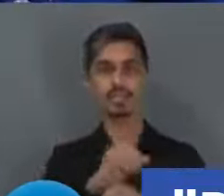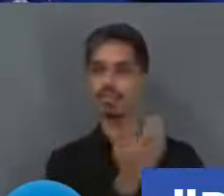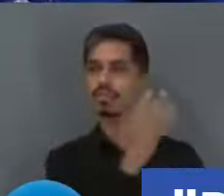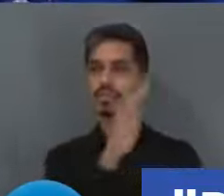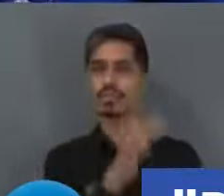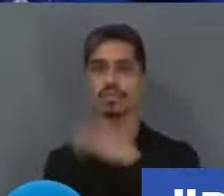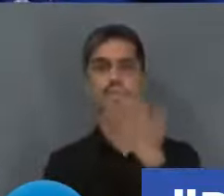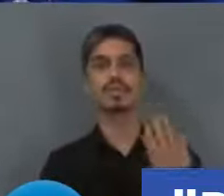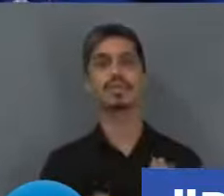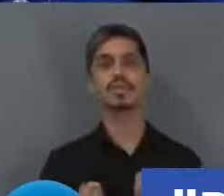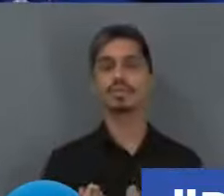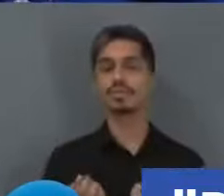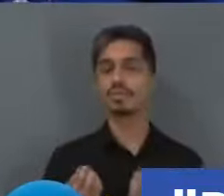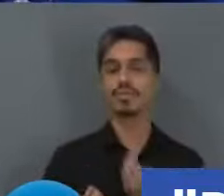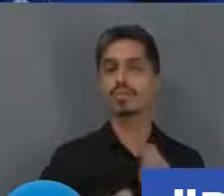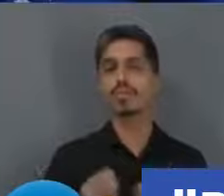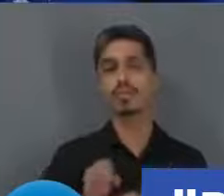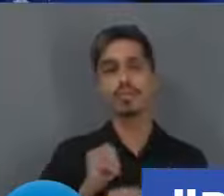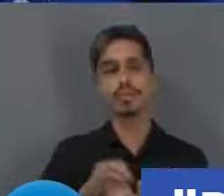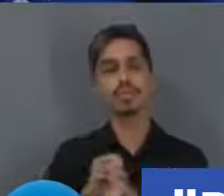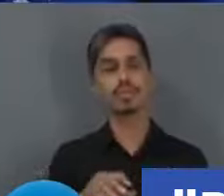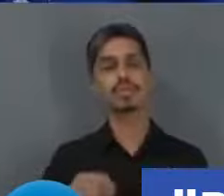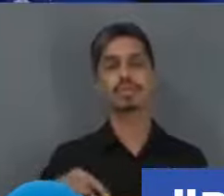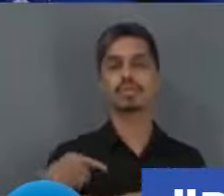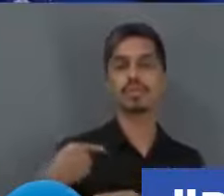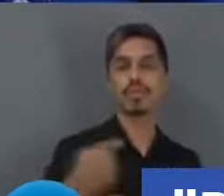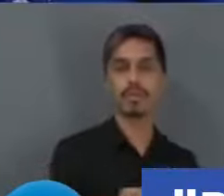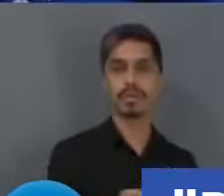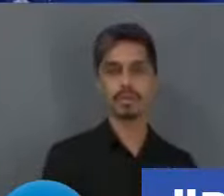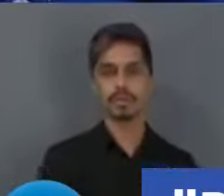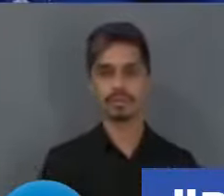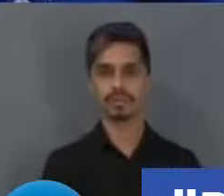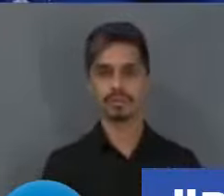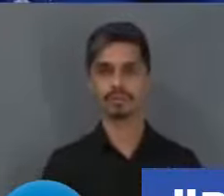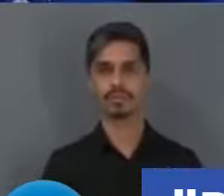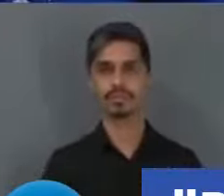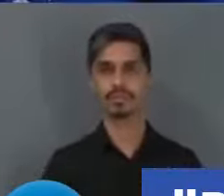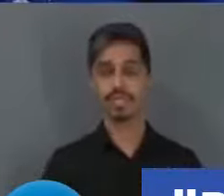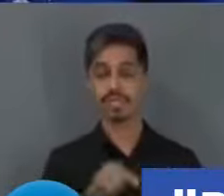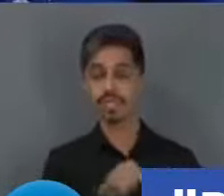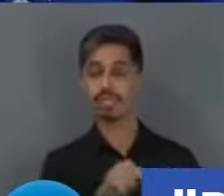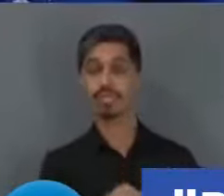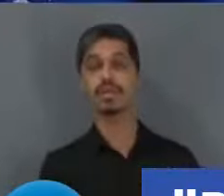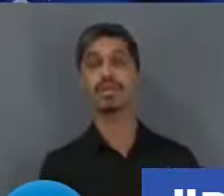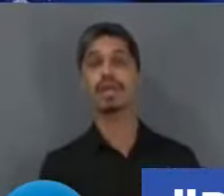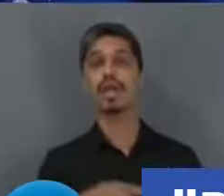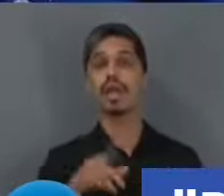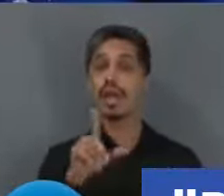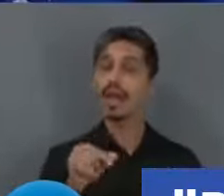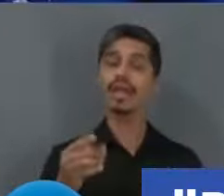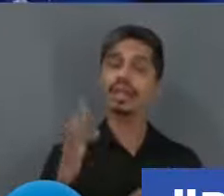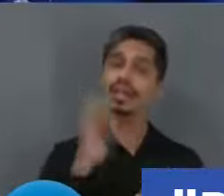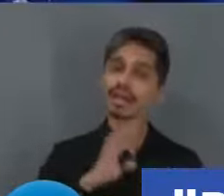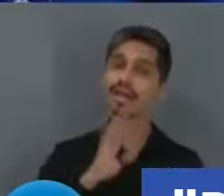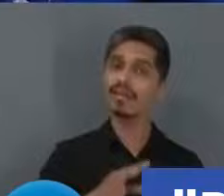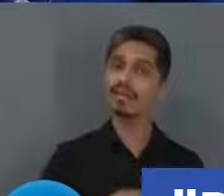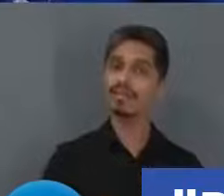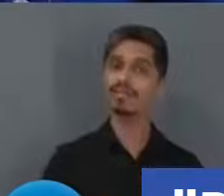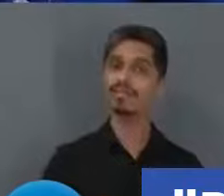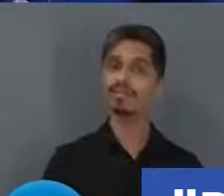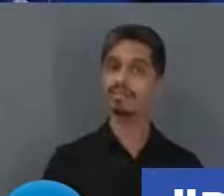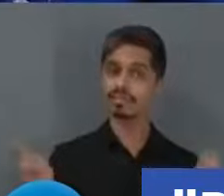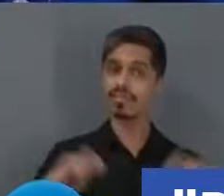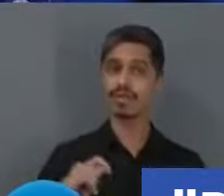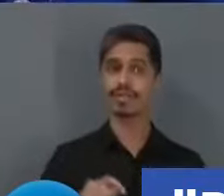esse pós educar não é e um pós educar que é muito divertido eh pode